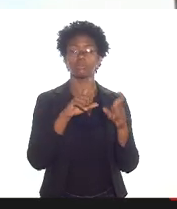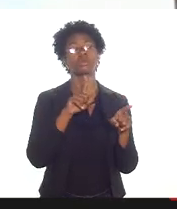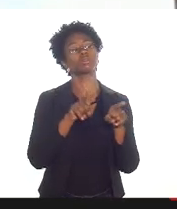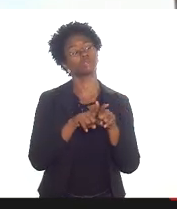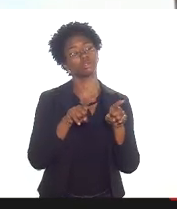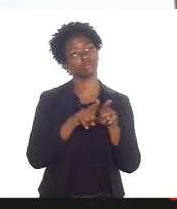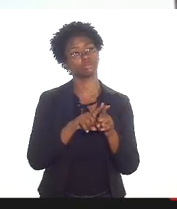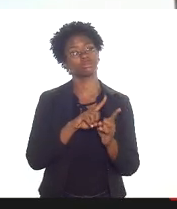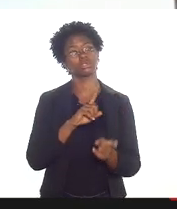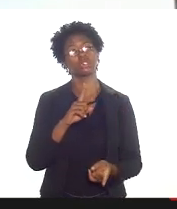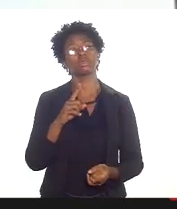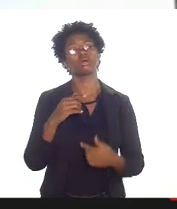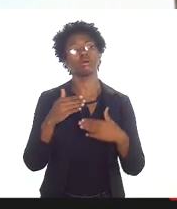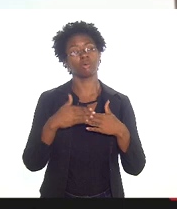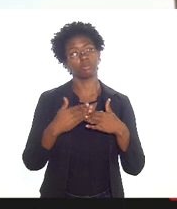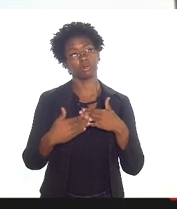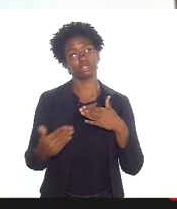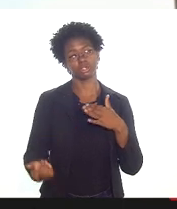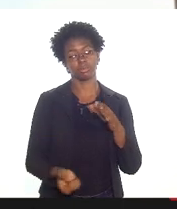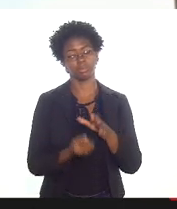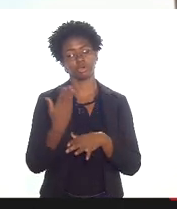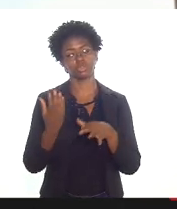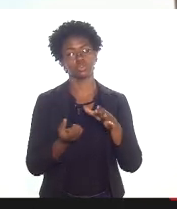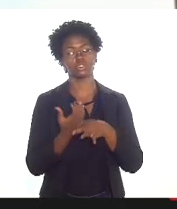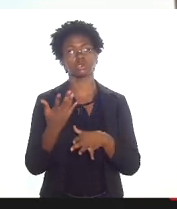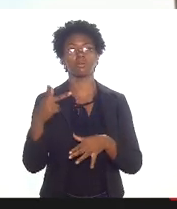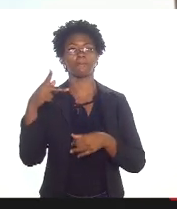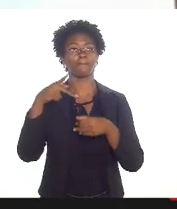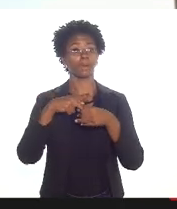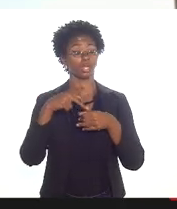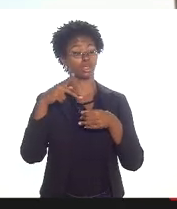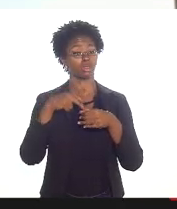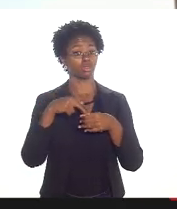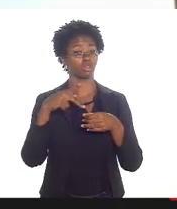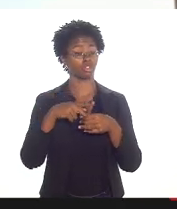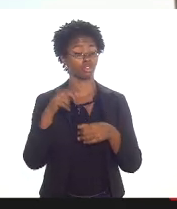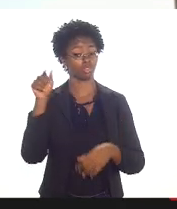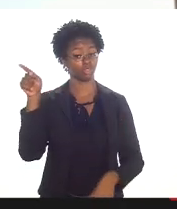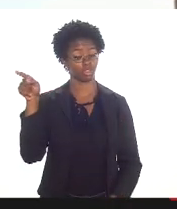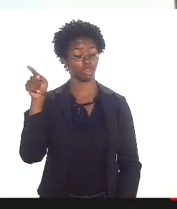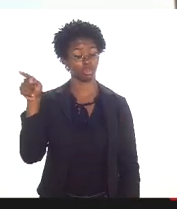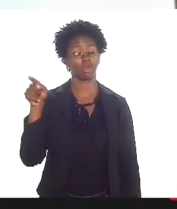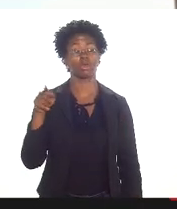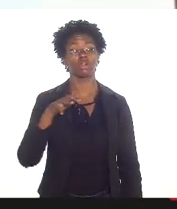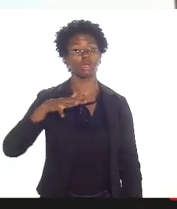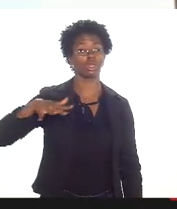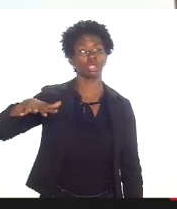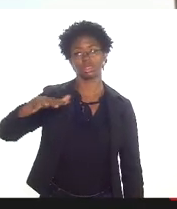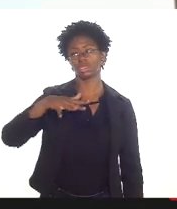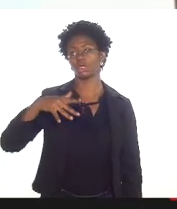ao processo de produção de petróleo na área do